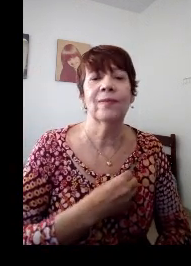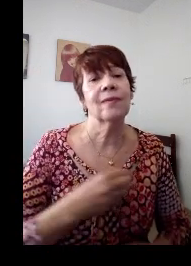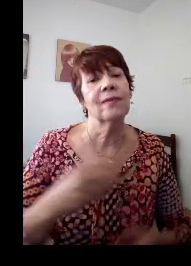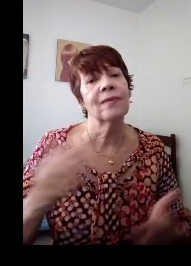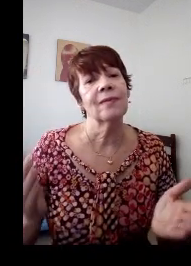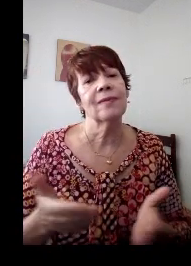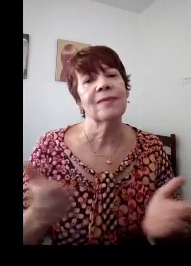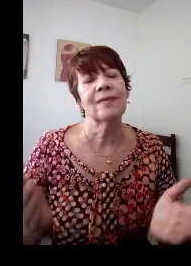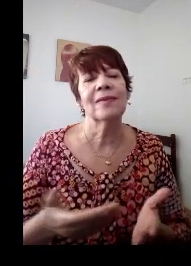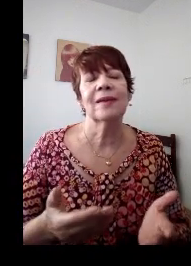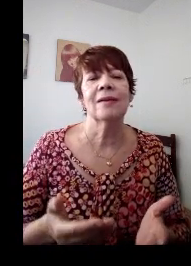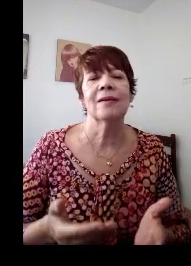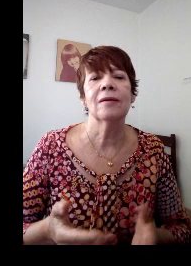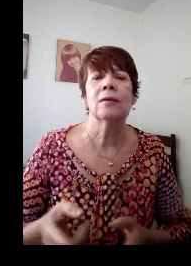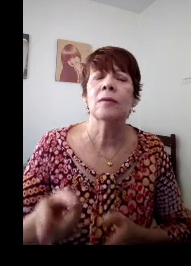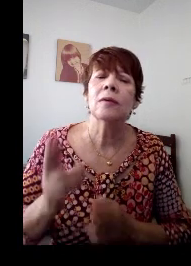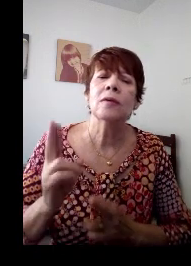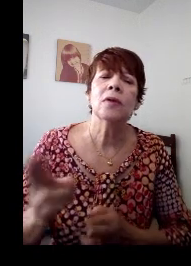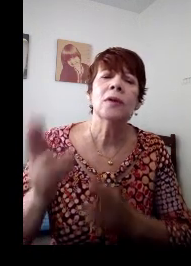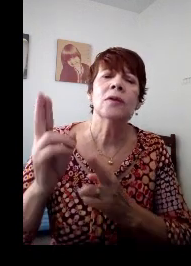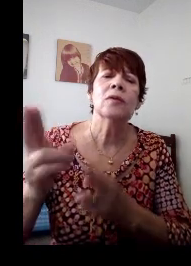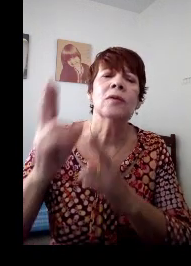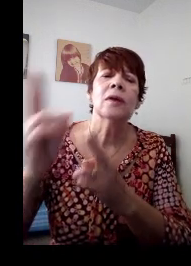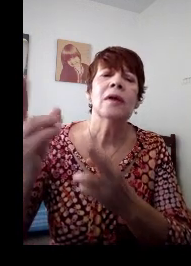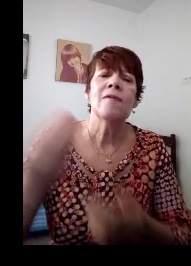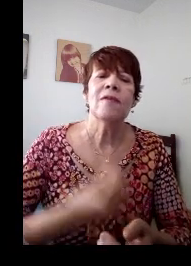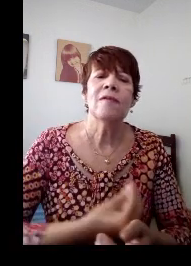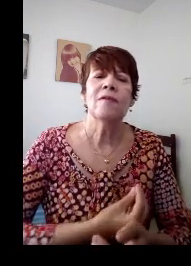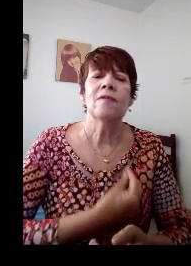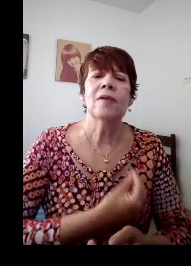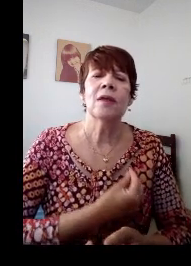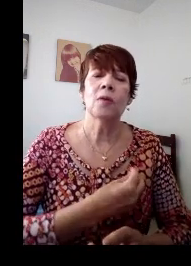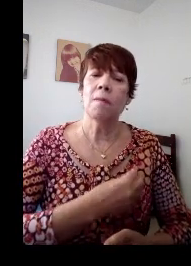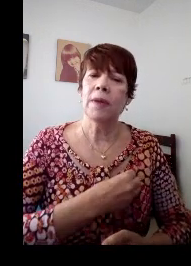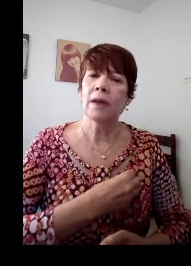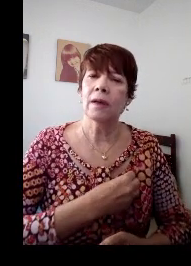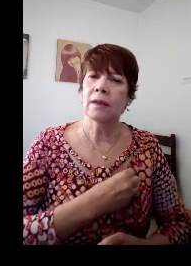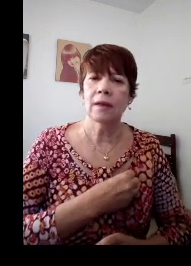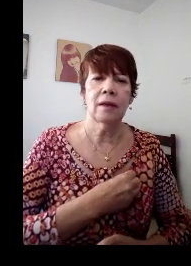o pecado. Então, como podemos continuar vivendo nele?